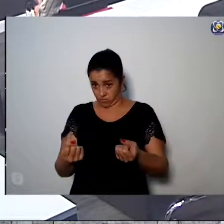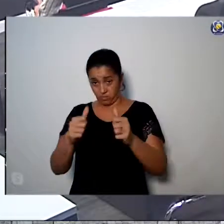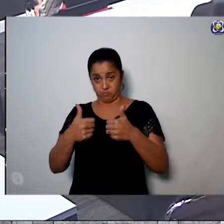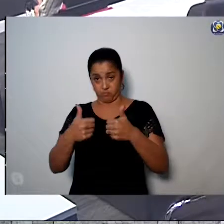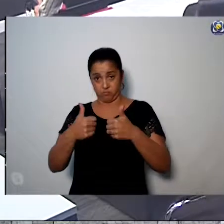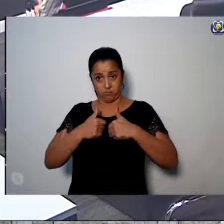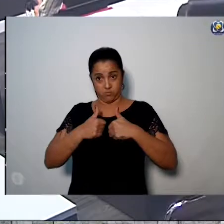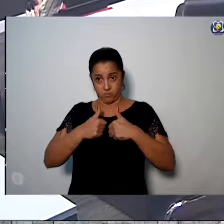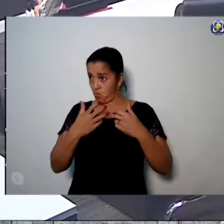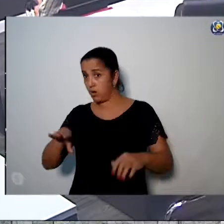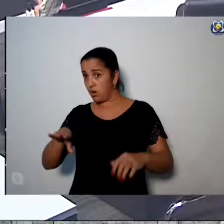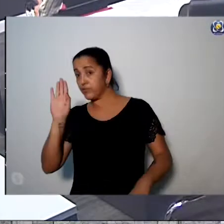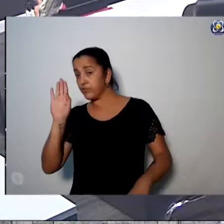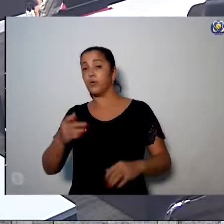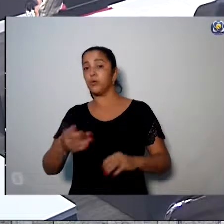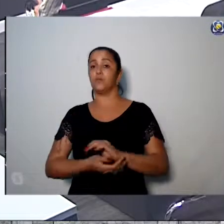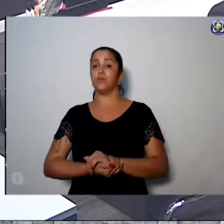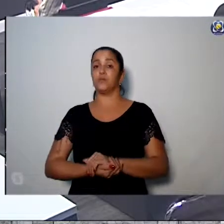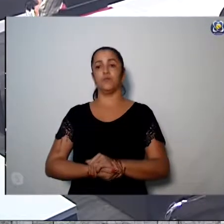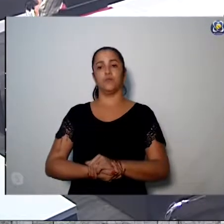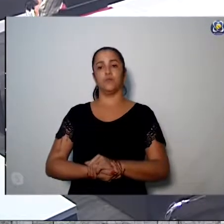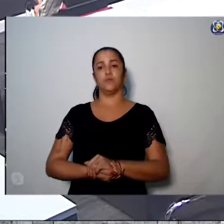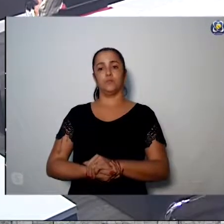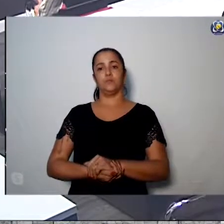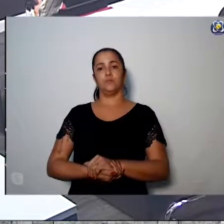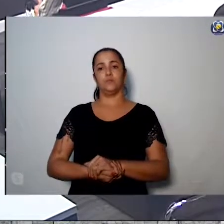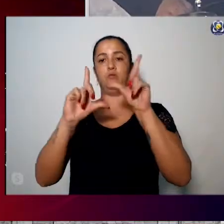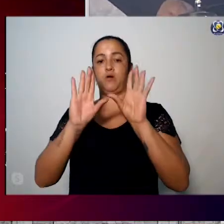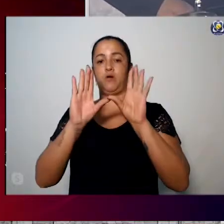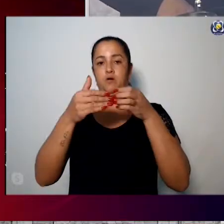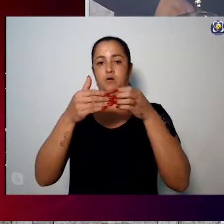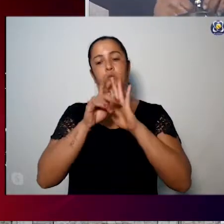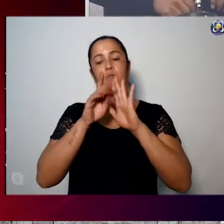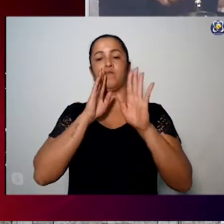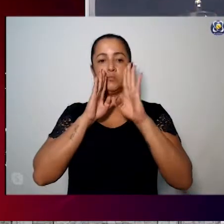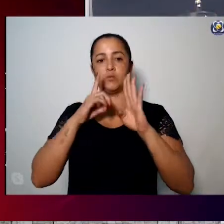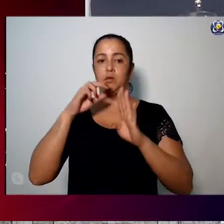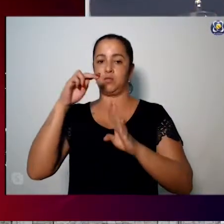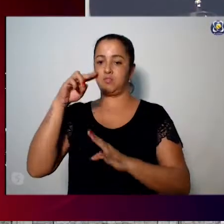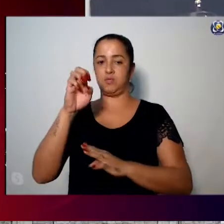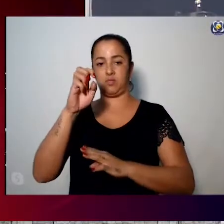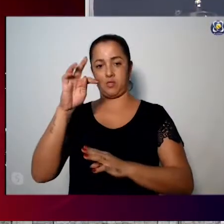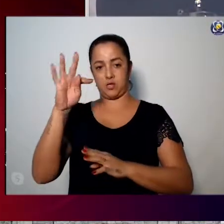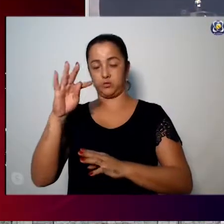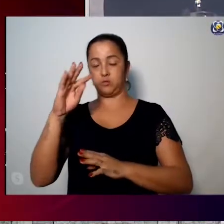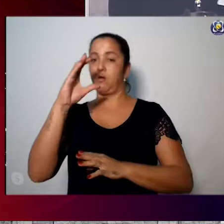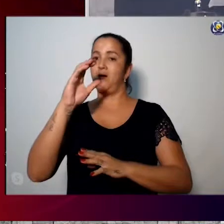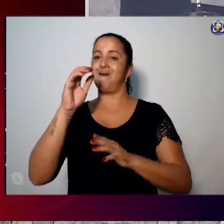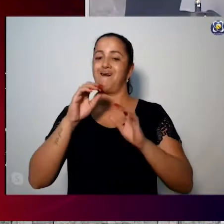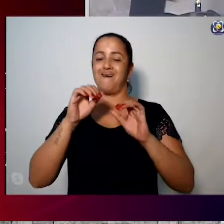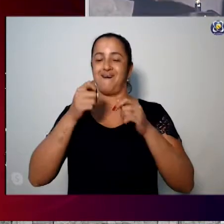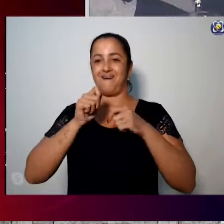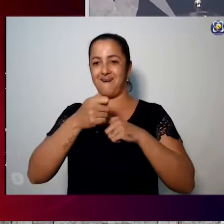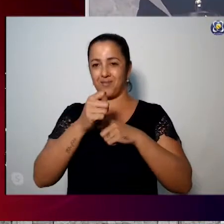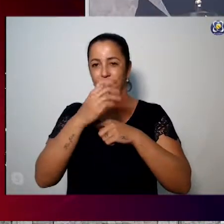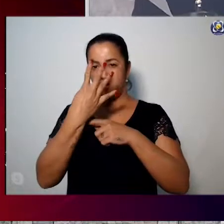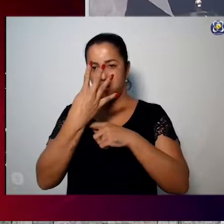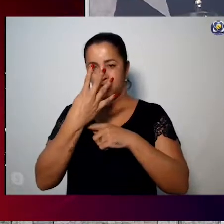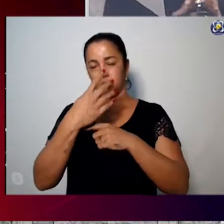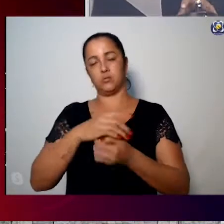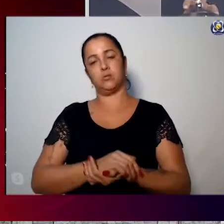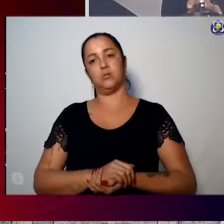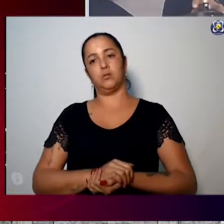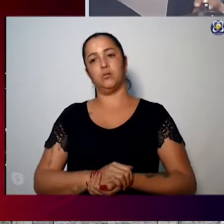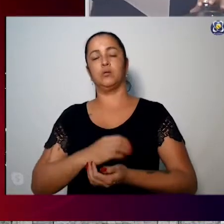69 eram nomes a ruas da cidade o primeiro de autoria do vereador zé fernandes chamou de luciano